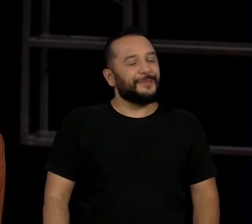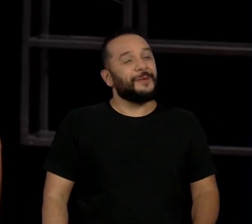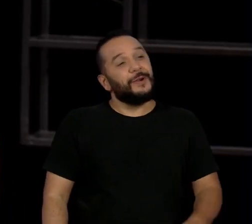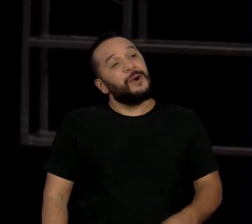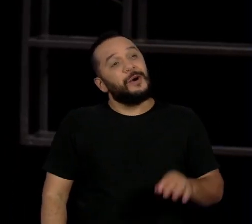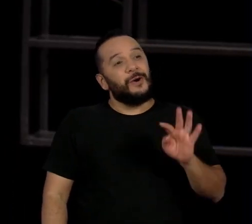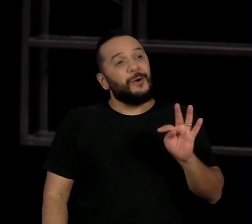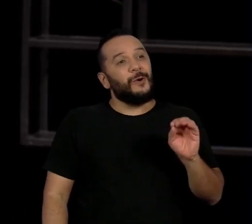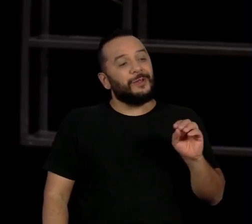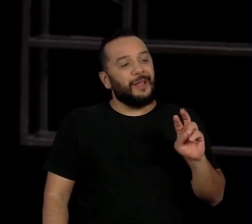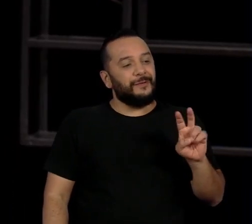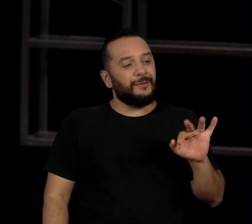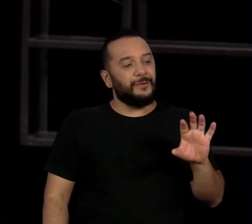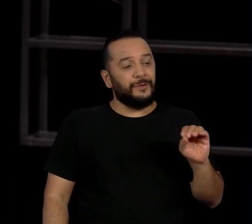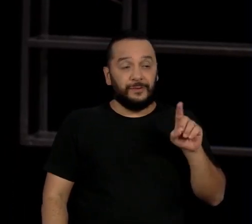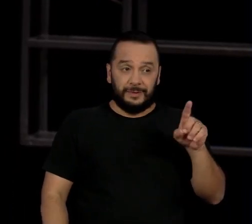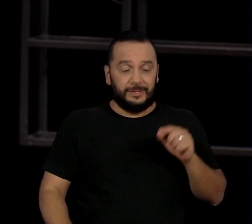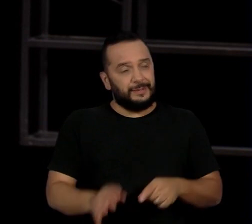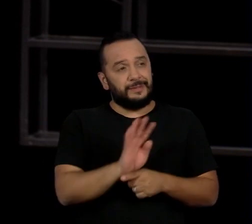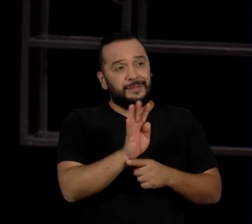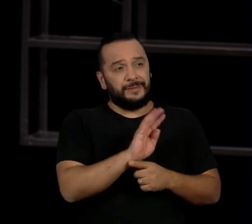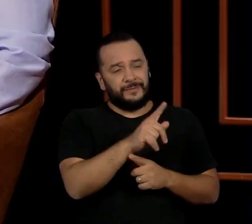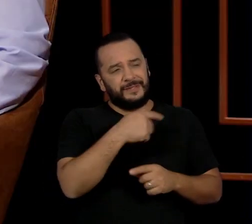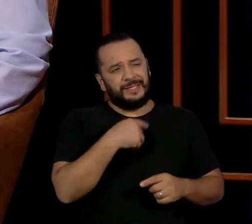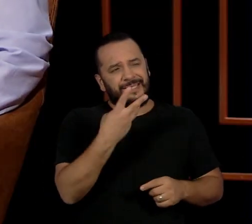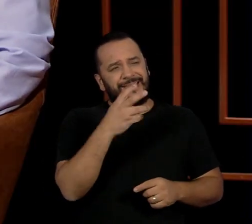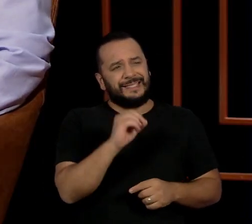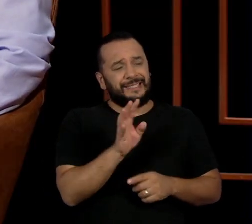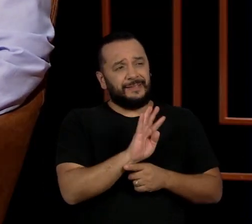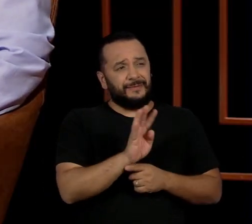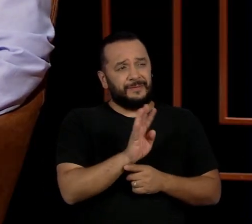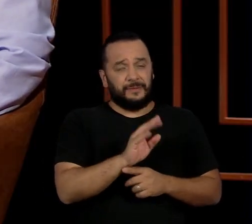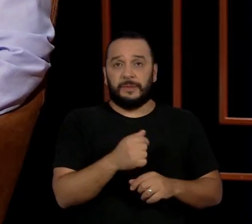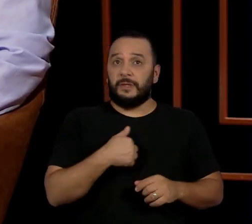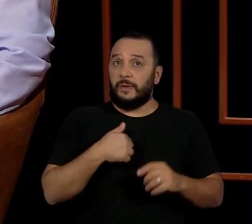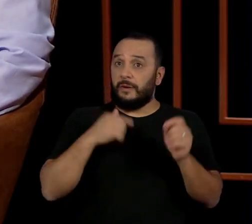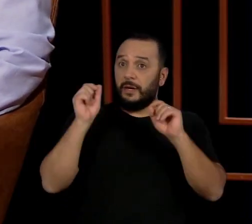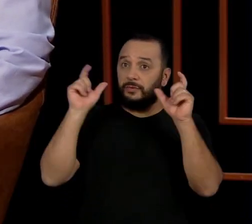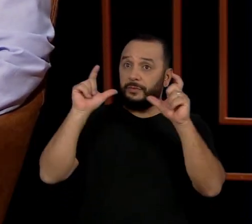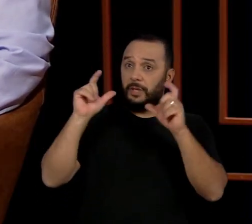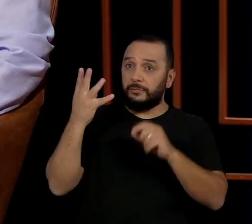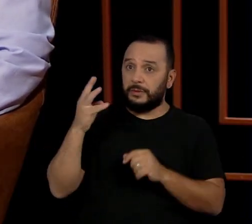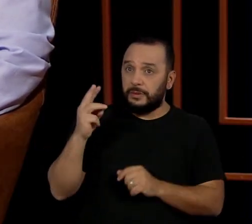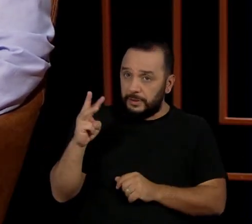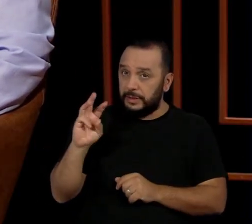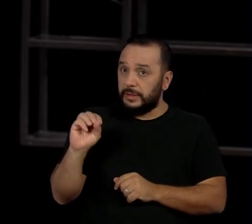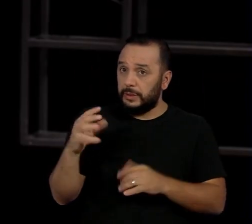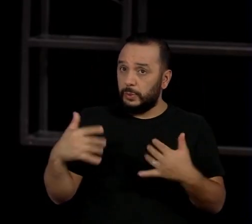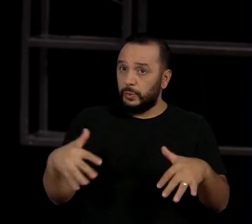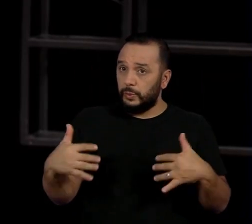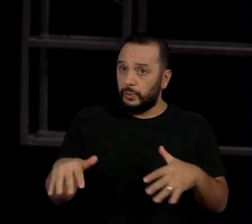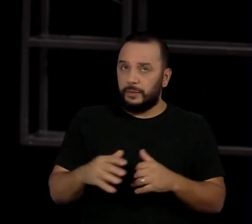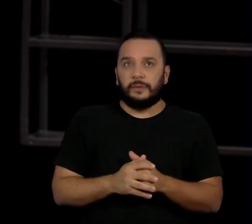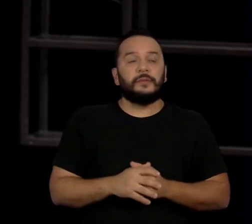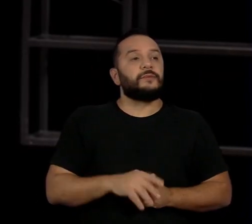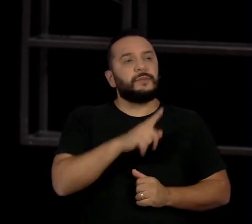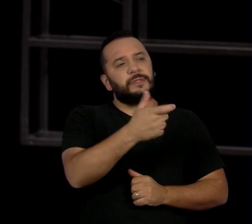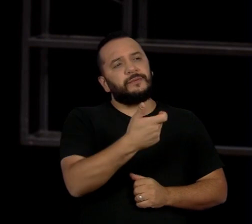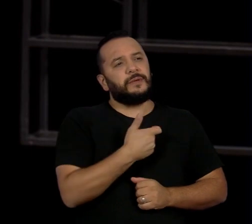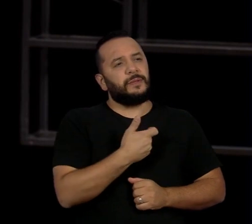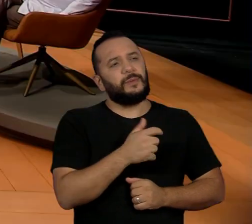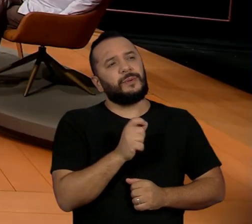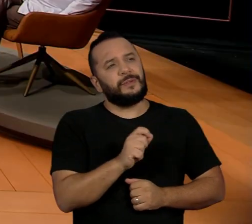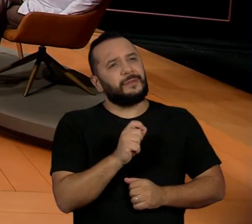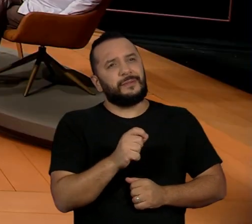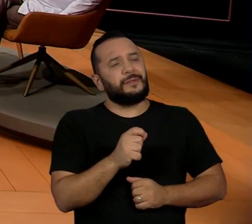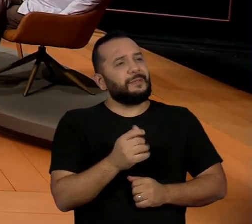Otávio, no cinema você fez aproximadamente 30 filmes. Eu estou assustado até com esse número. Agora, você disse que não gostava muito